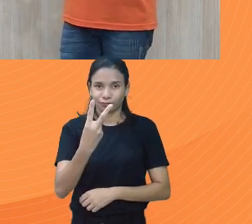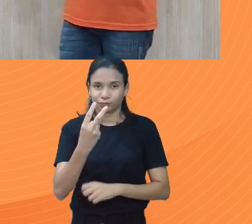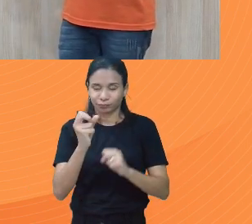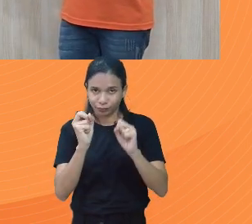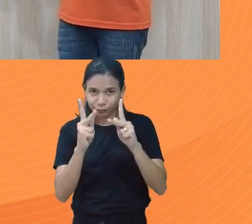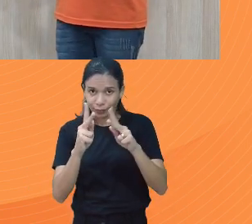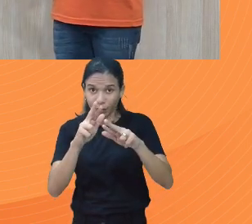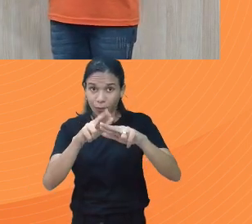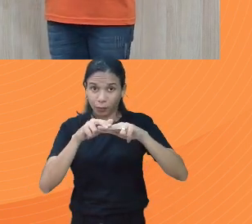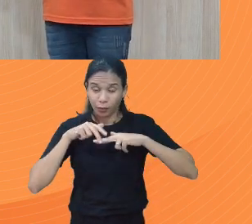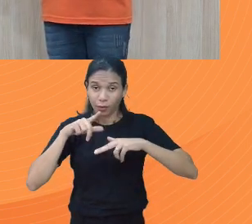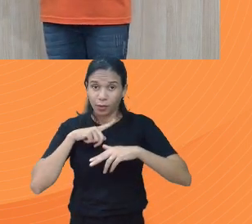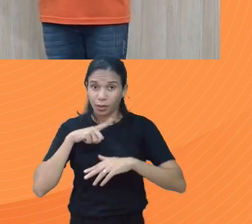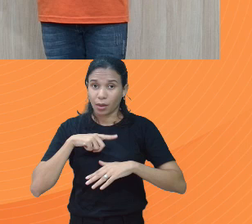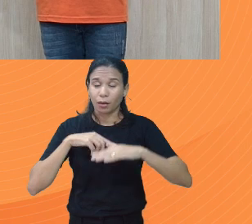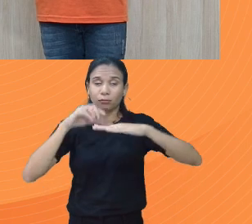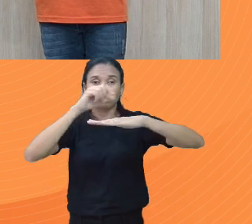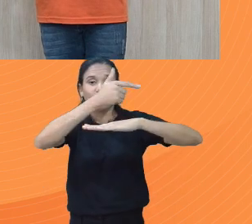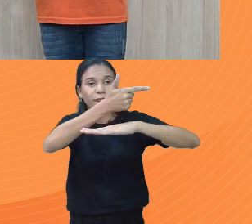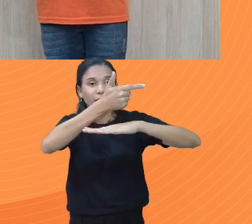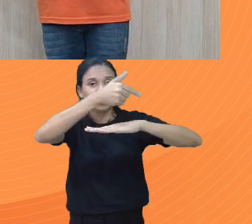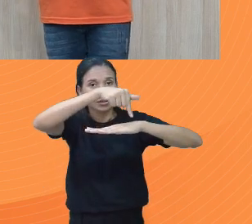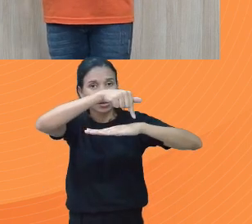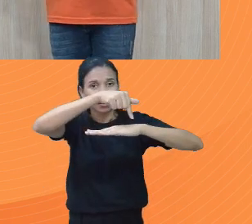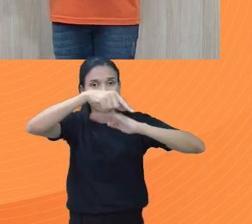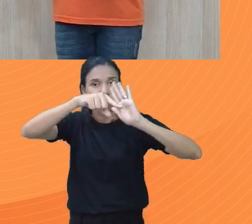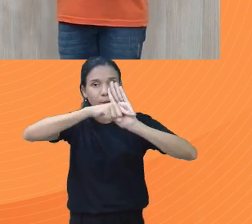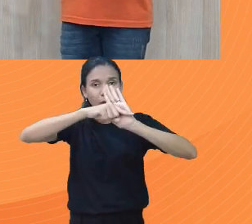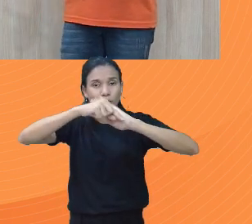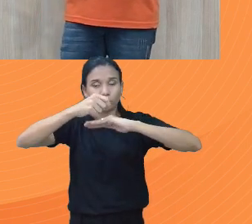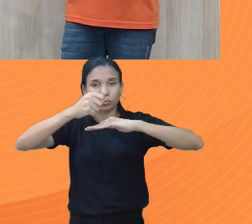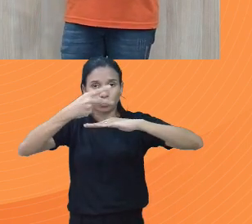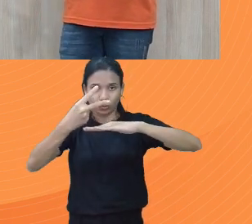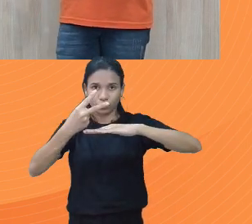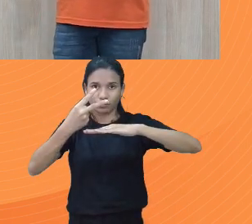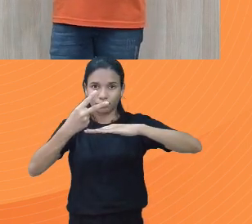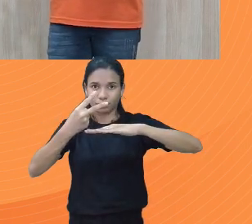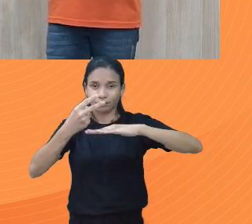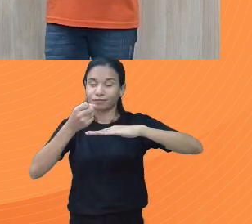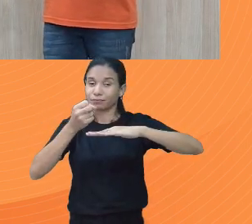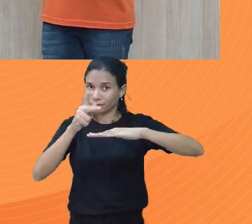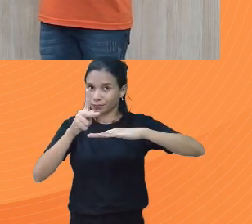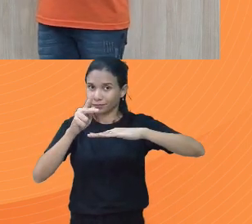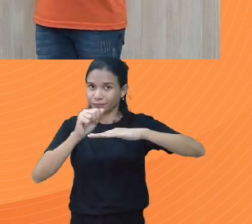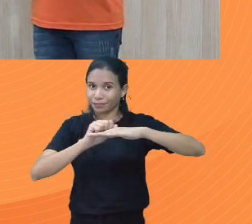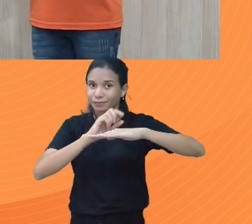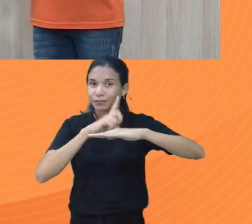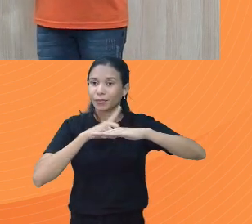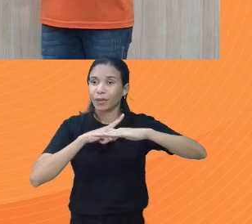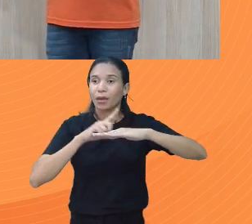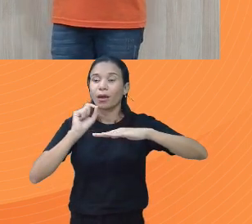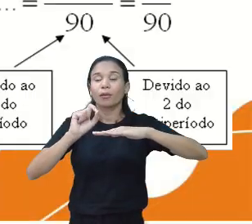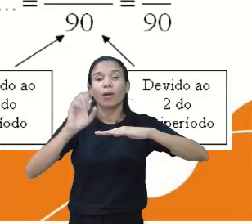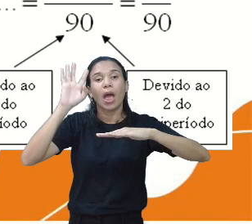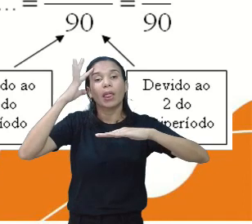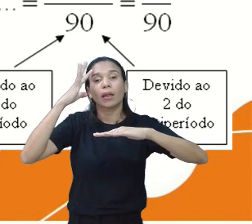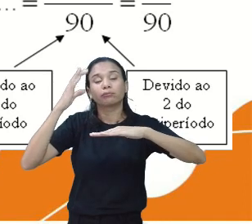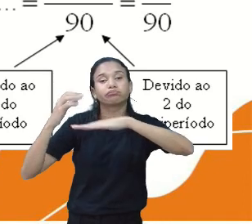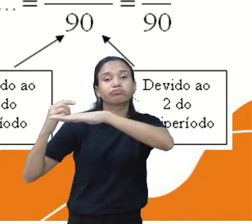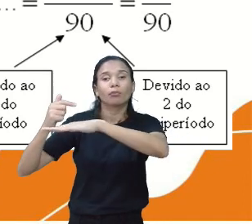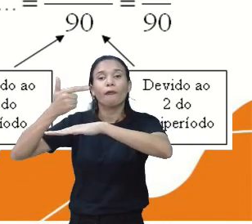Tá? Então ficou no numerador 27 menos 2. Tranquilo? Que aí 27 menos 2 vai